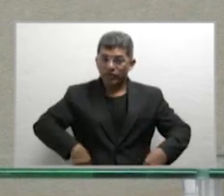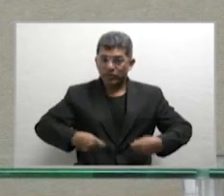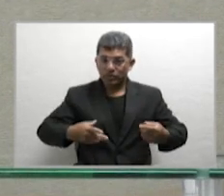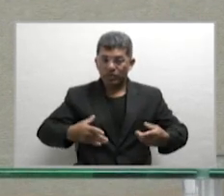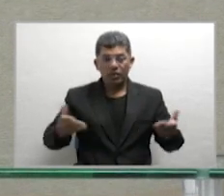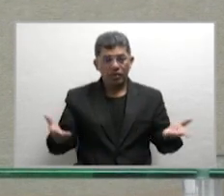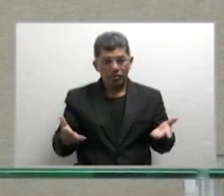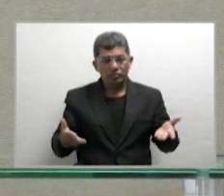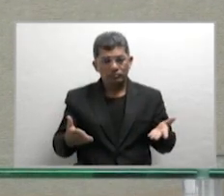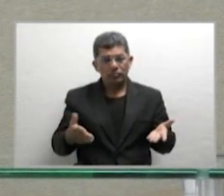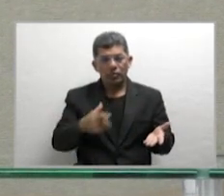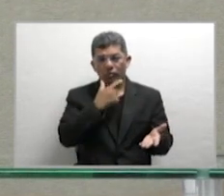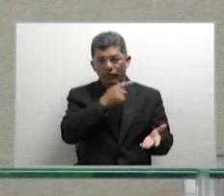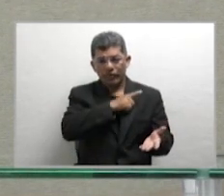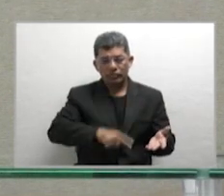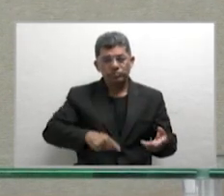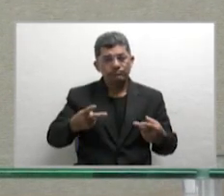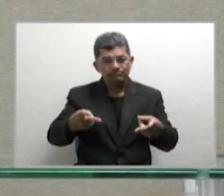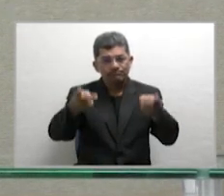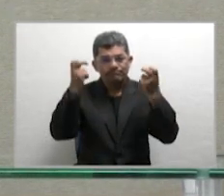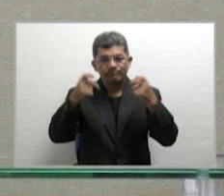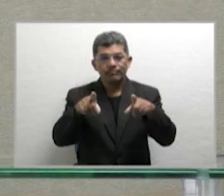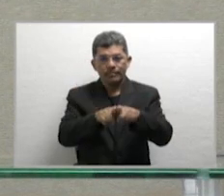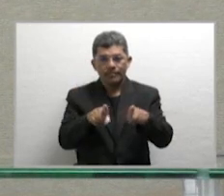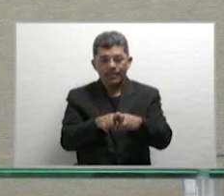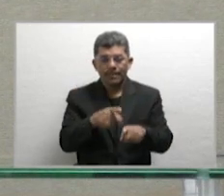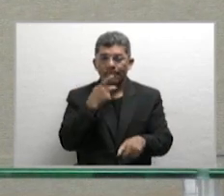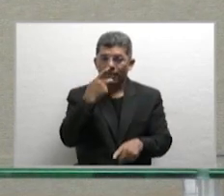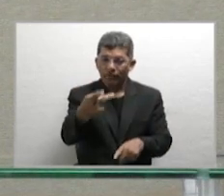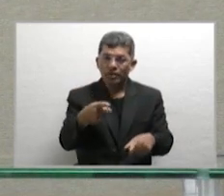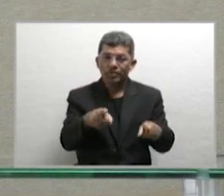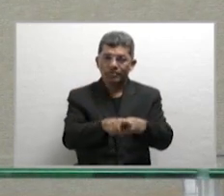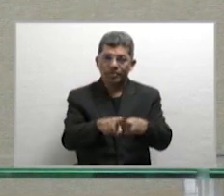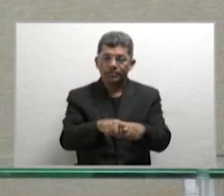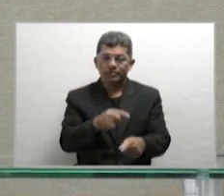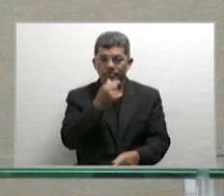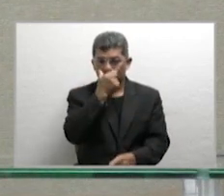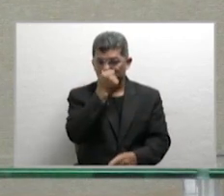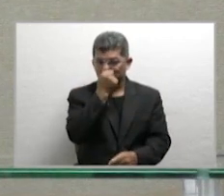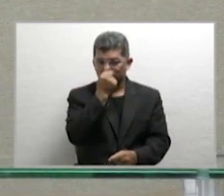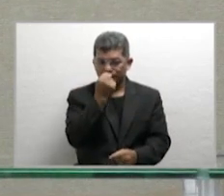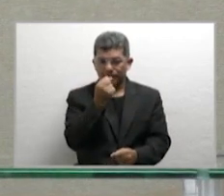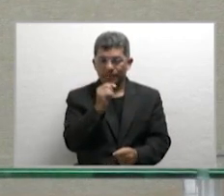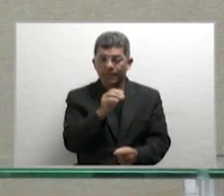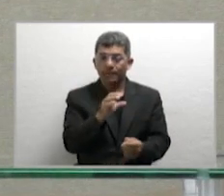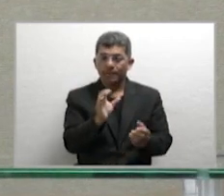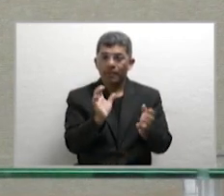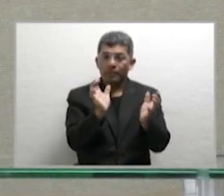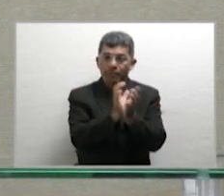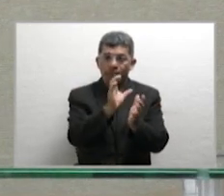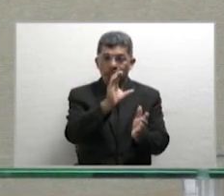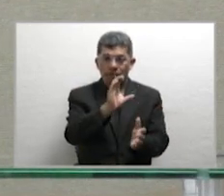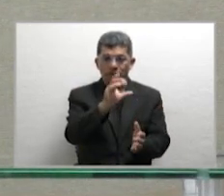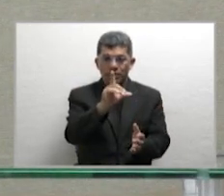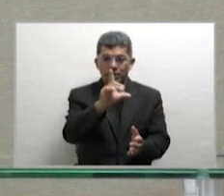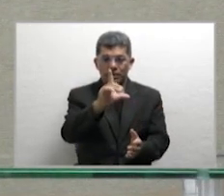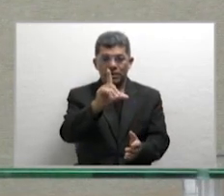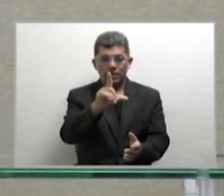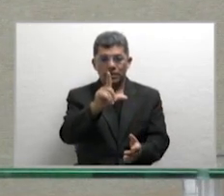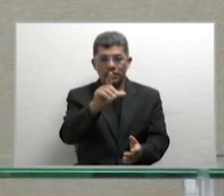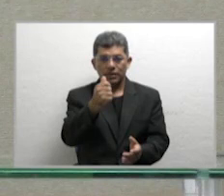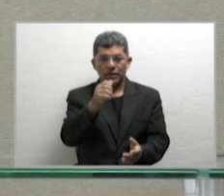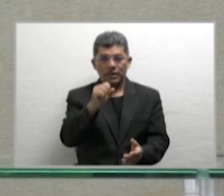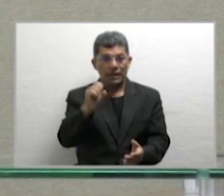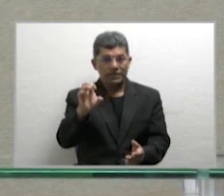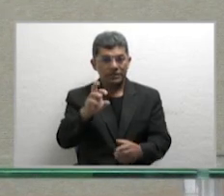estar bastante atento a isso. Cito aqui, inclusive, uma classe, ou seja, um segmento da classe